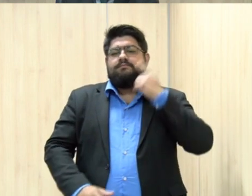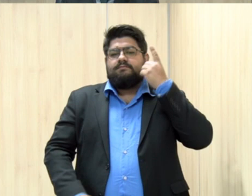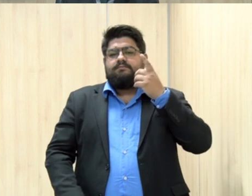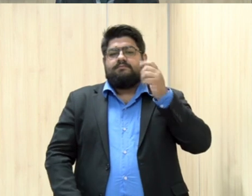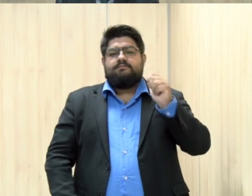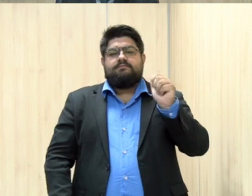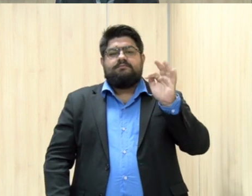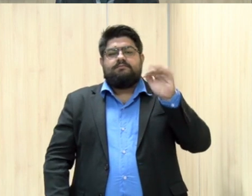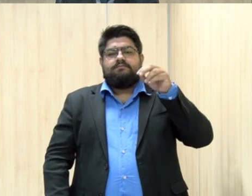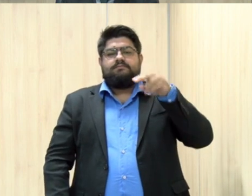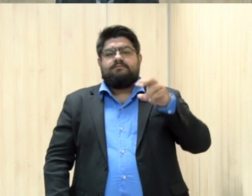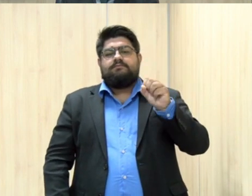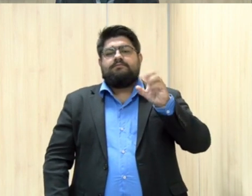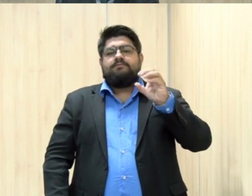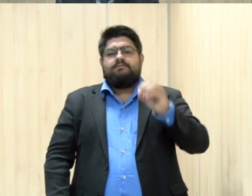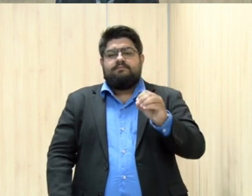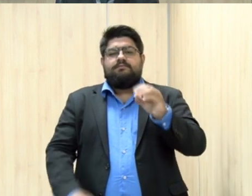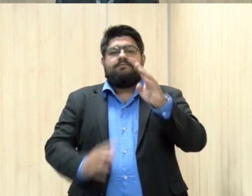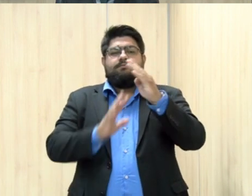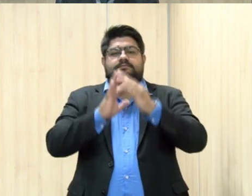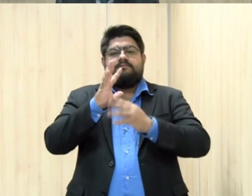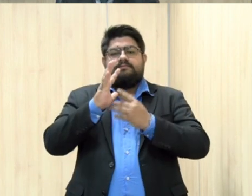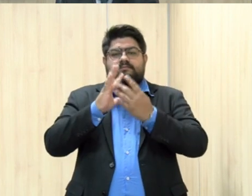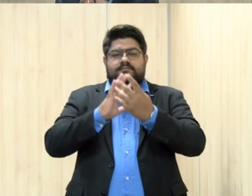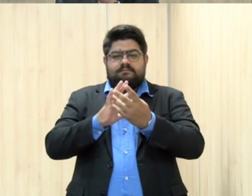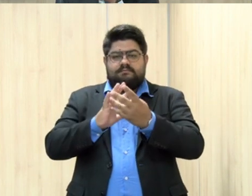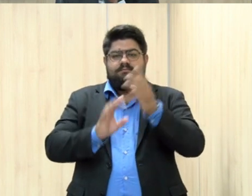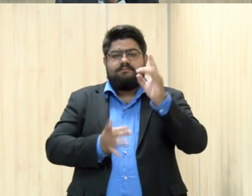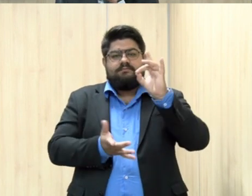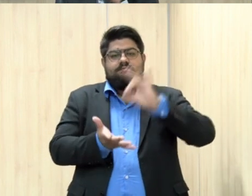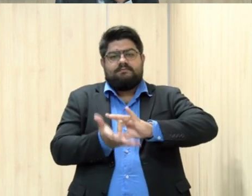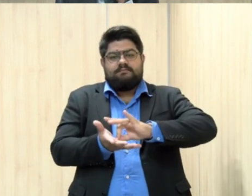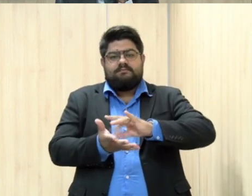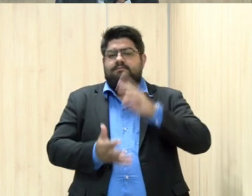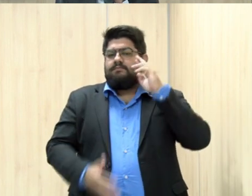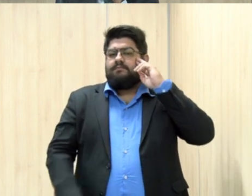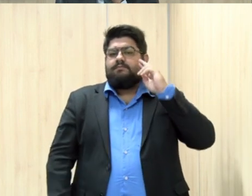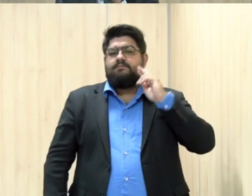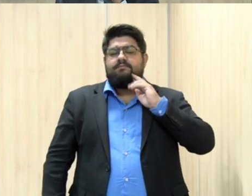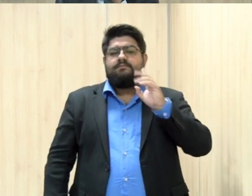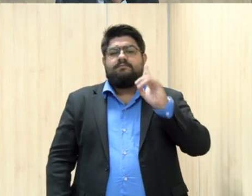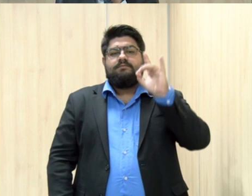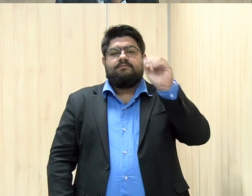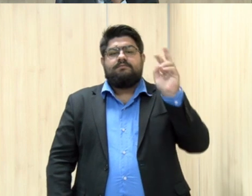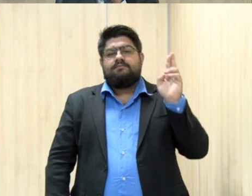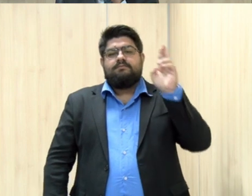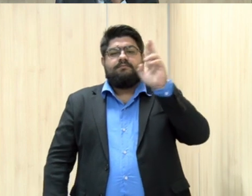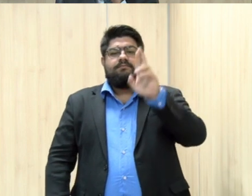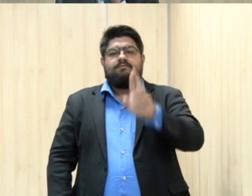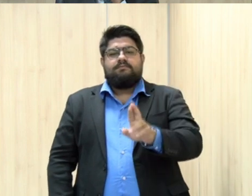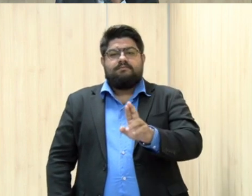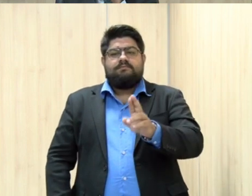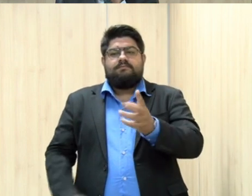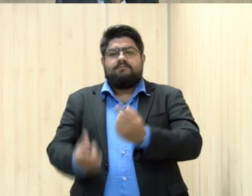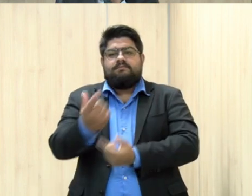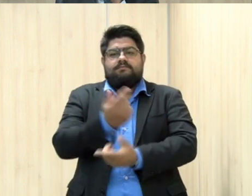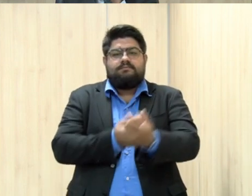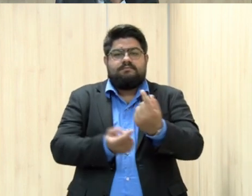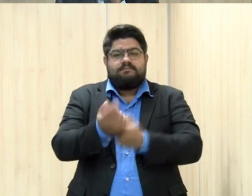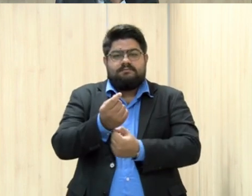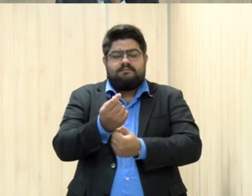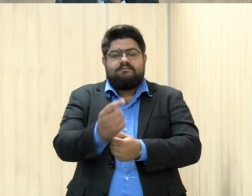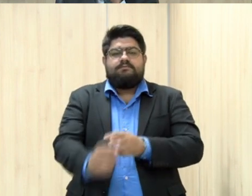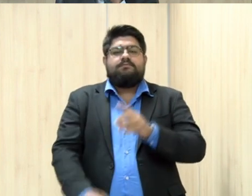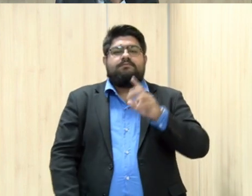Cândido institui no calendário Oficial do Estado de Rondônia o dia do representante comercial a ser celebrado